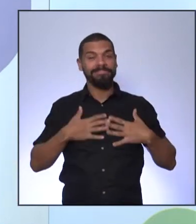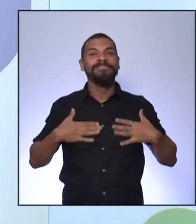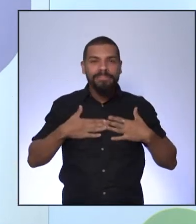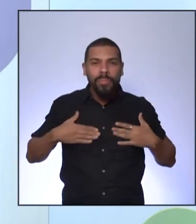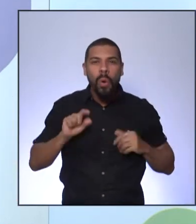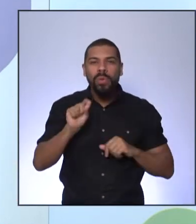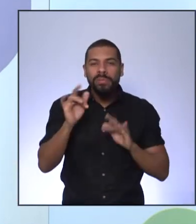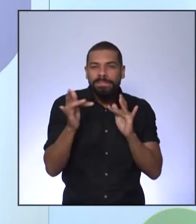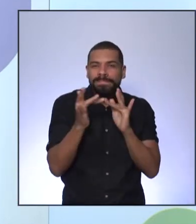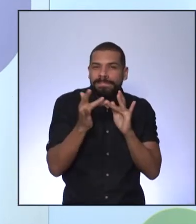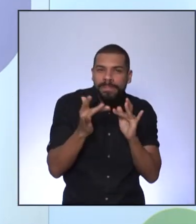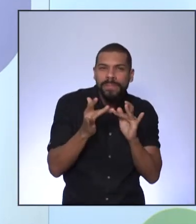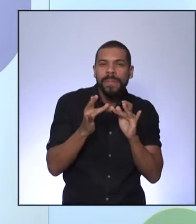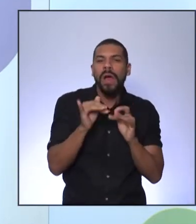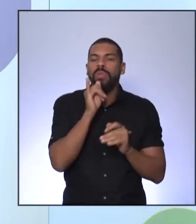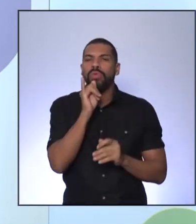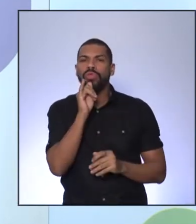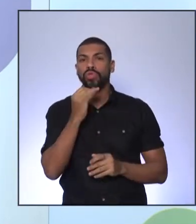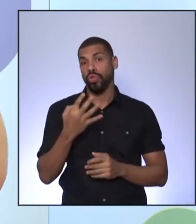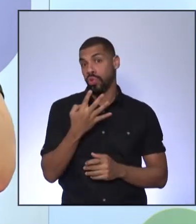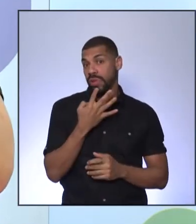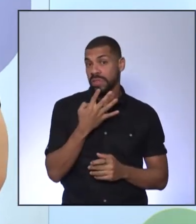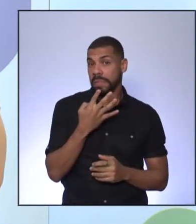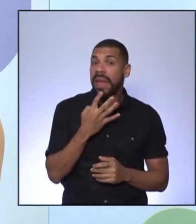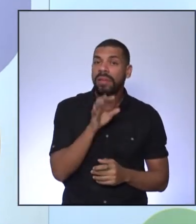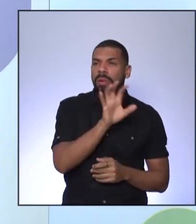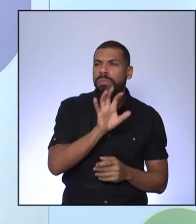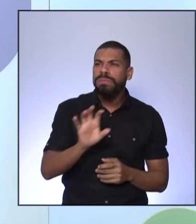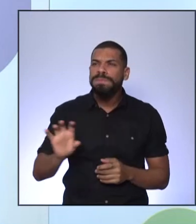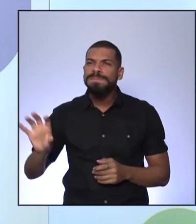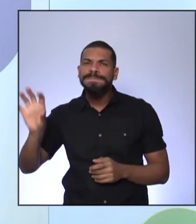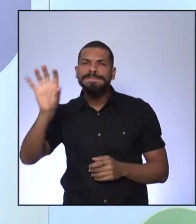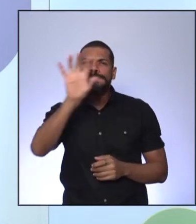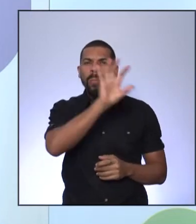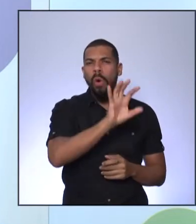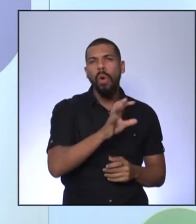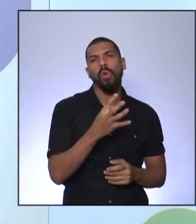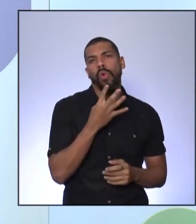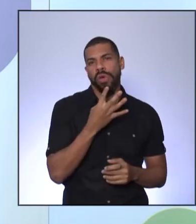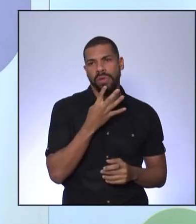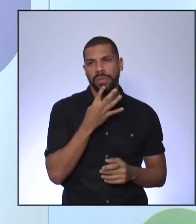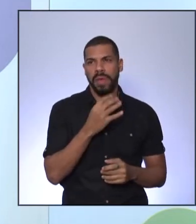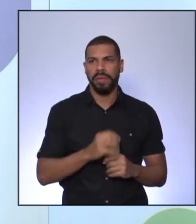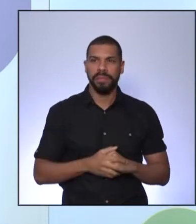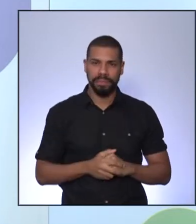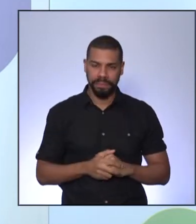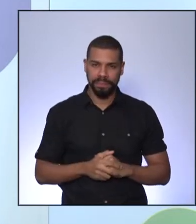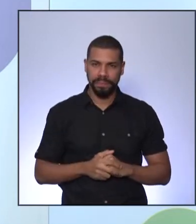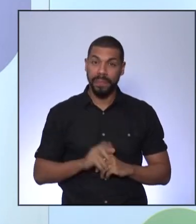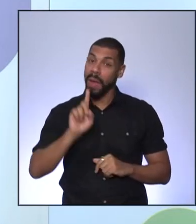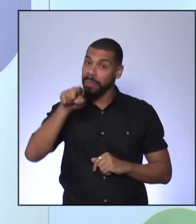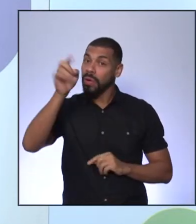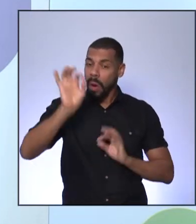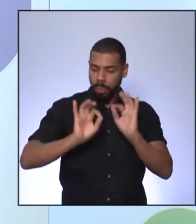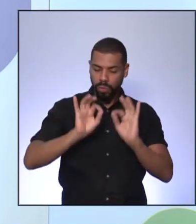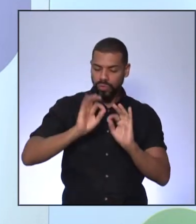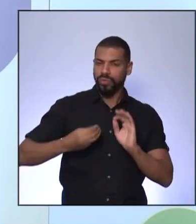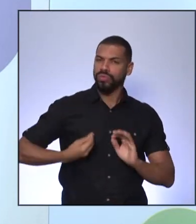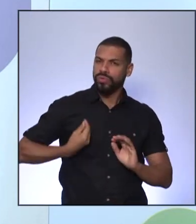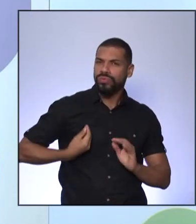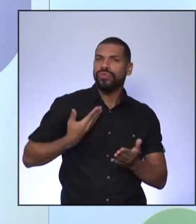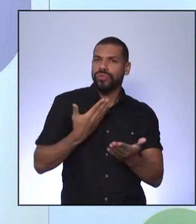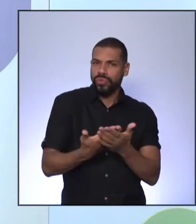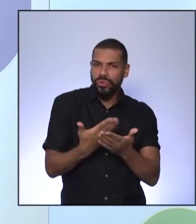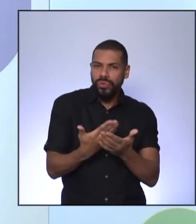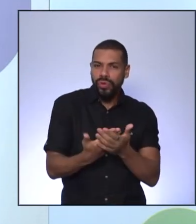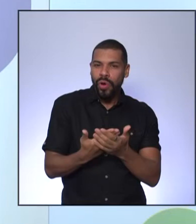trazer de afinidade, tanto de área de conhecimento, quanto de outros conhecimentos que vocês tragam para planejar o projeto de estudos. A gente